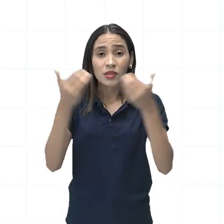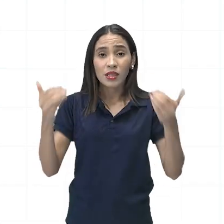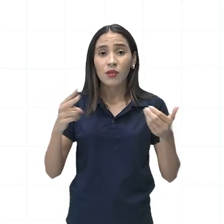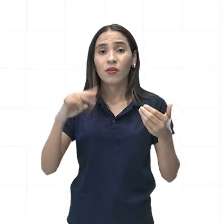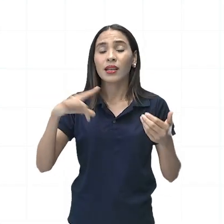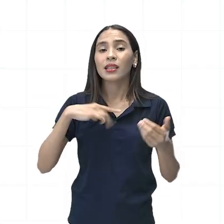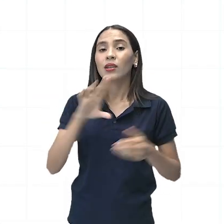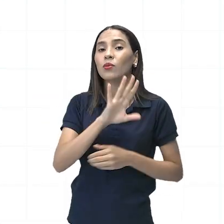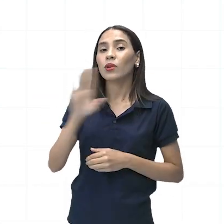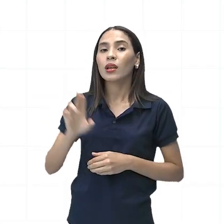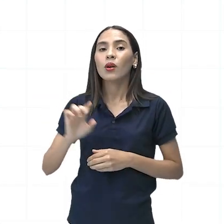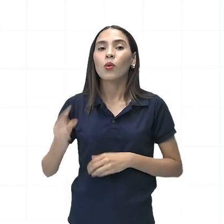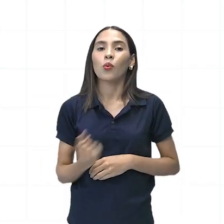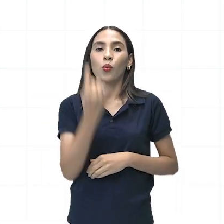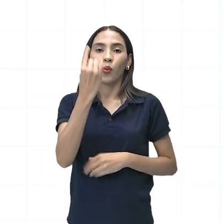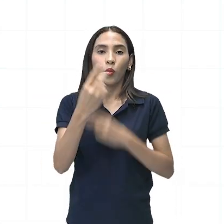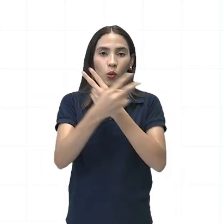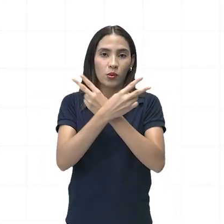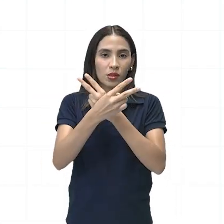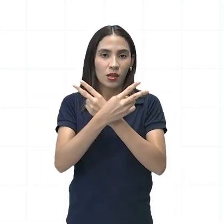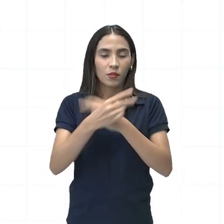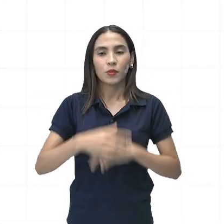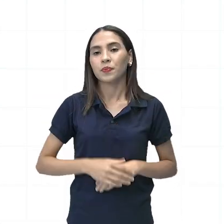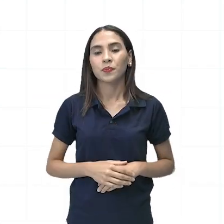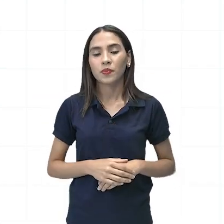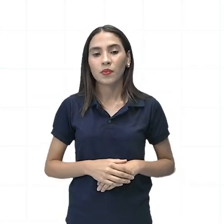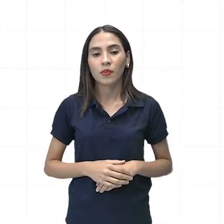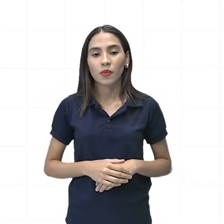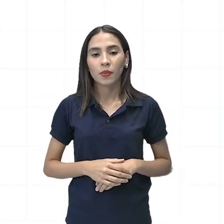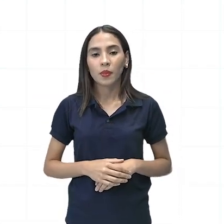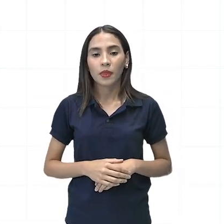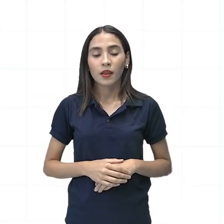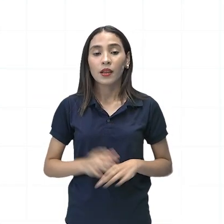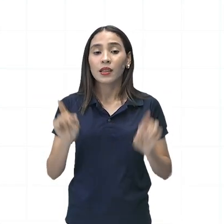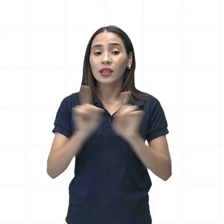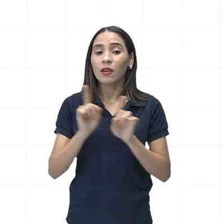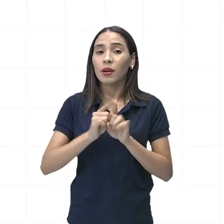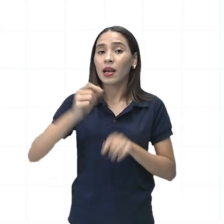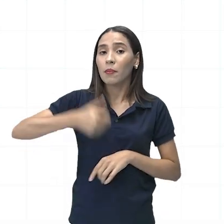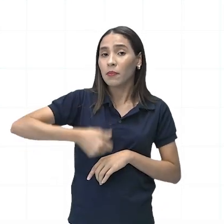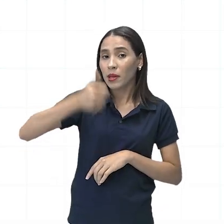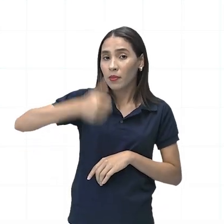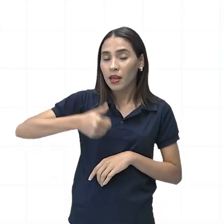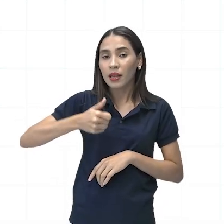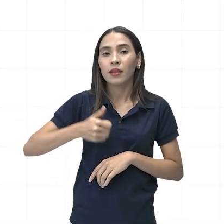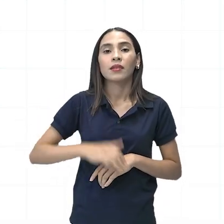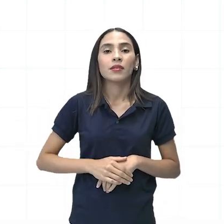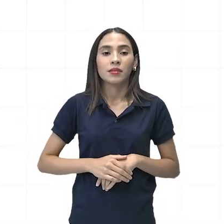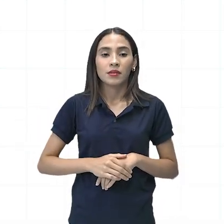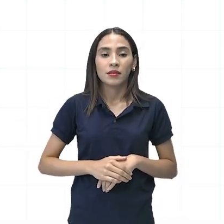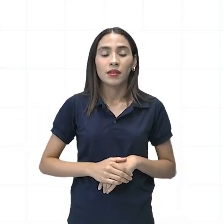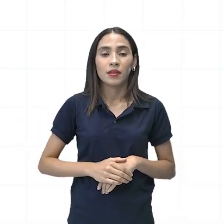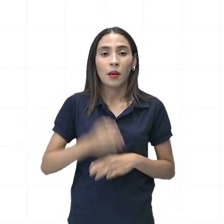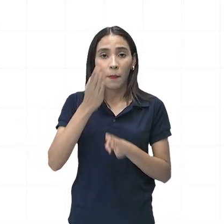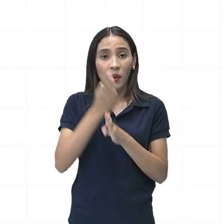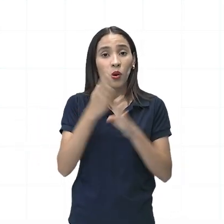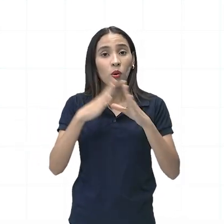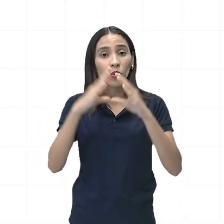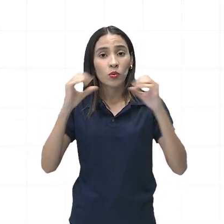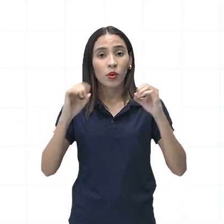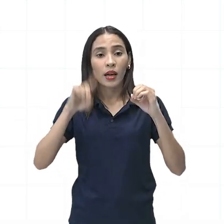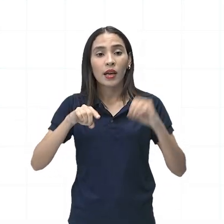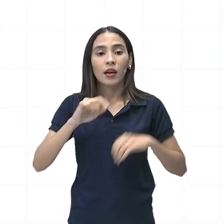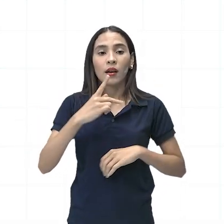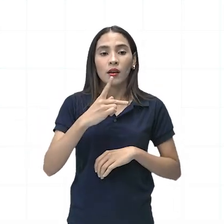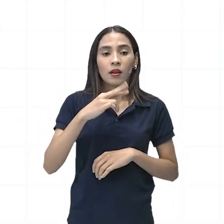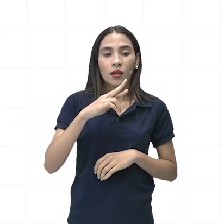recebe apenas um cromossomo de cada par. E a primeira etapa da meiose 1 é a